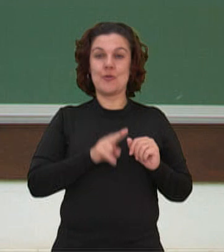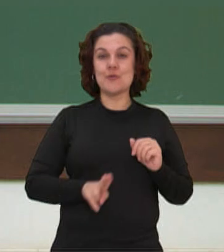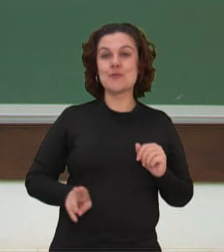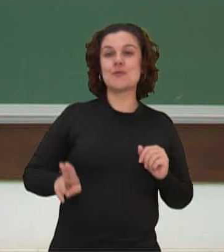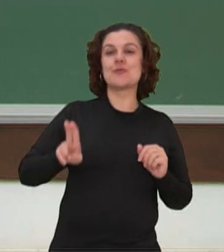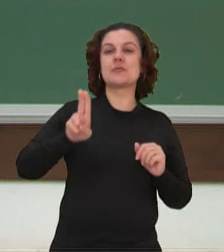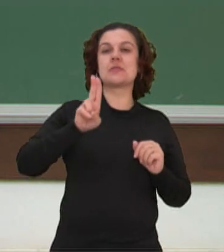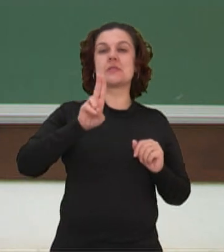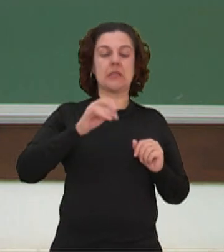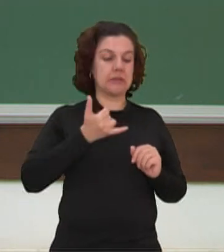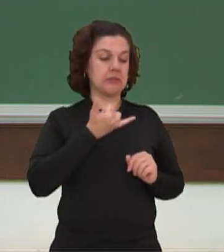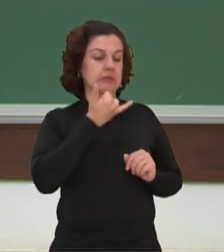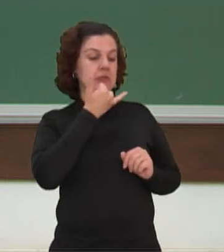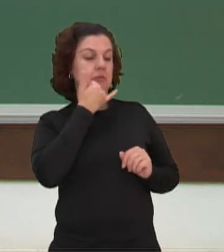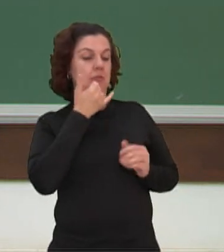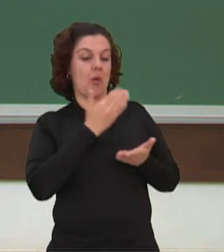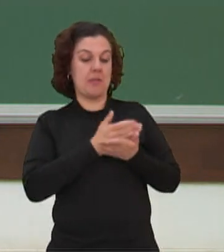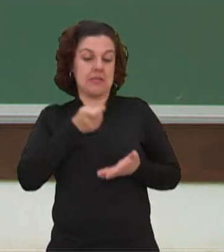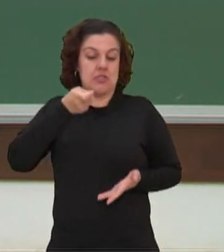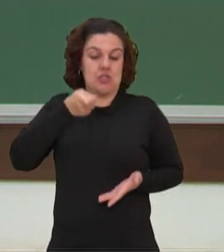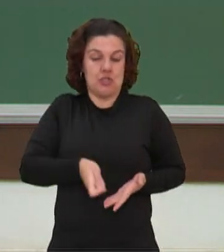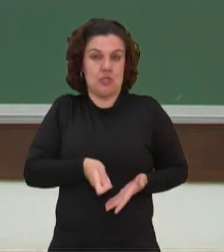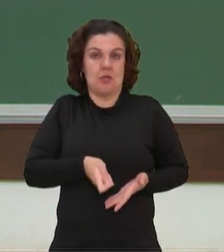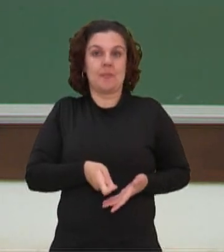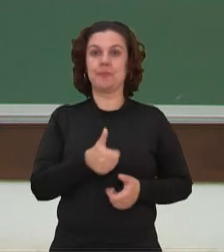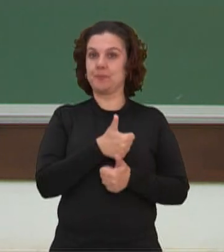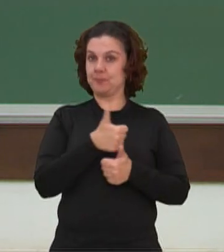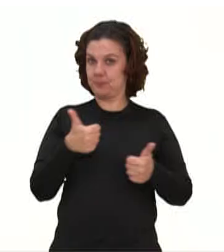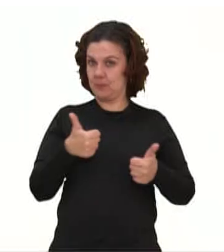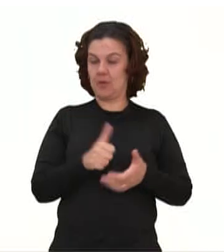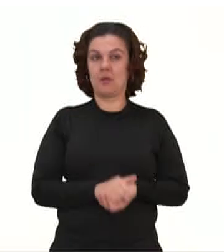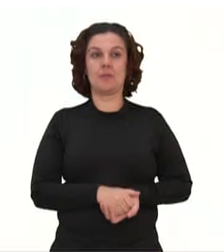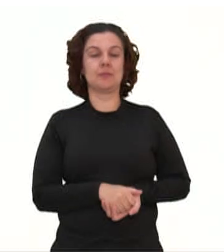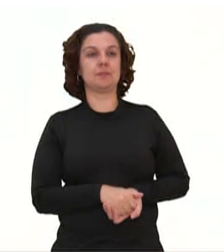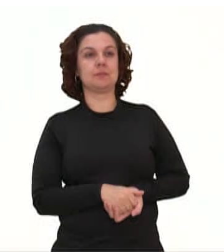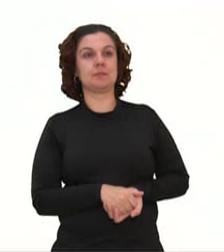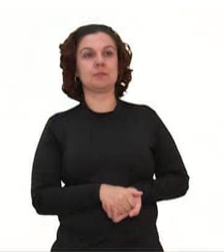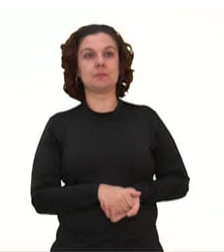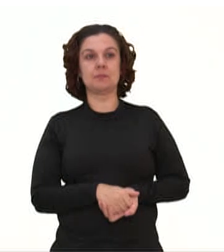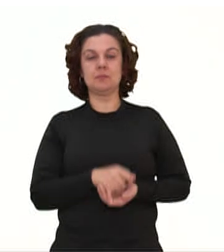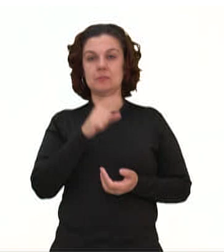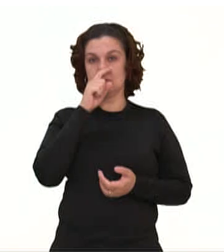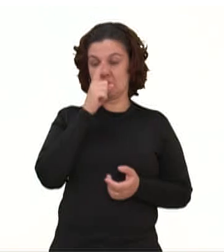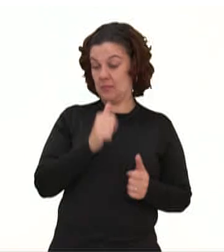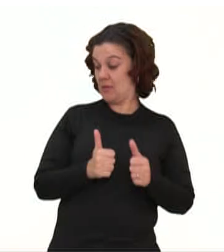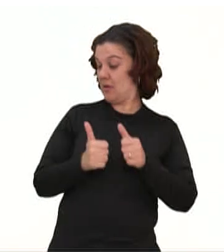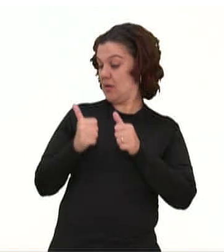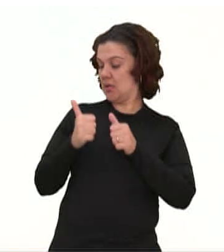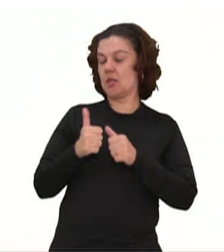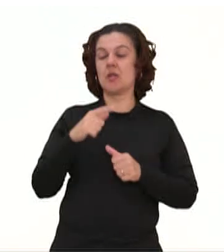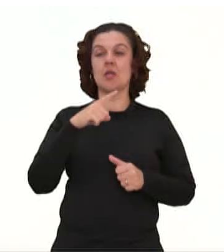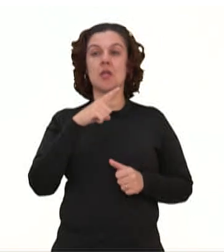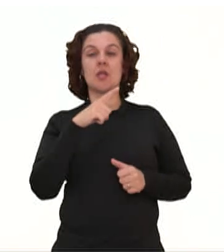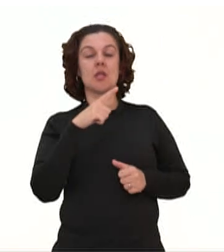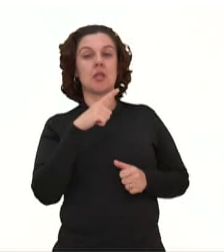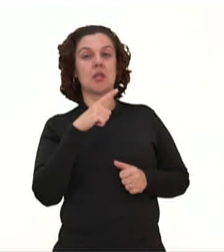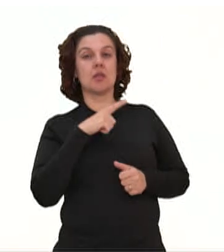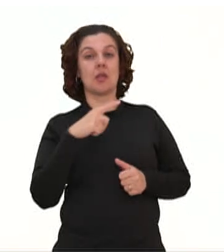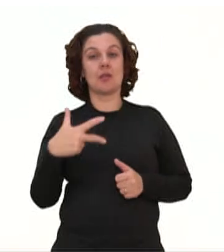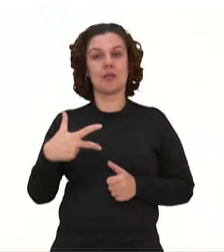aí como pretexto para sua ditadura. Legal? Aqui você tem o Getúlio